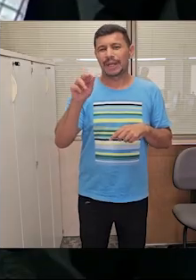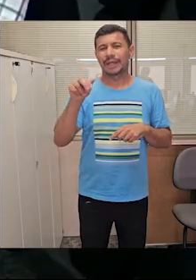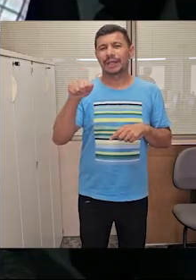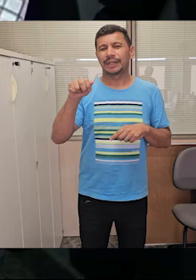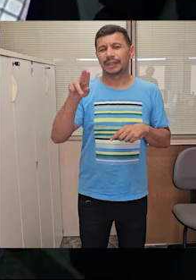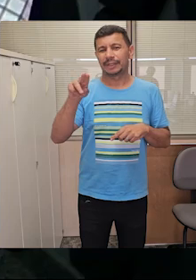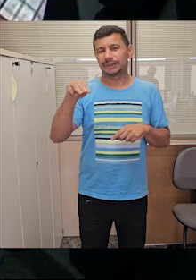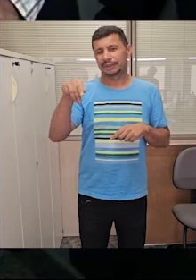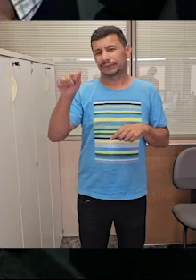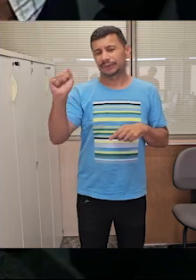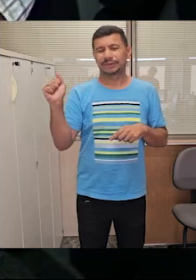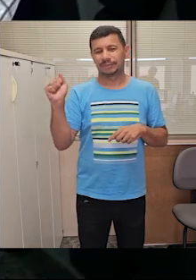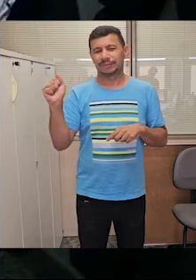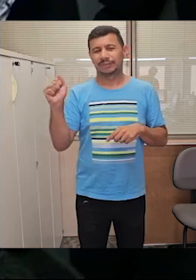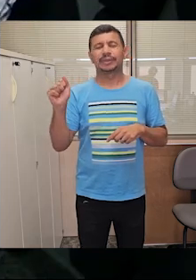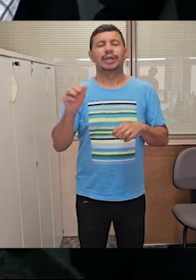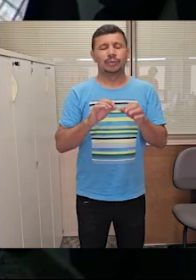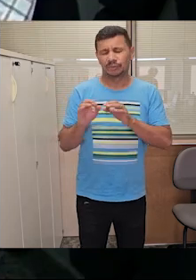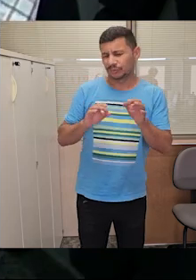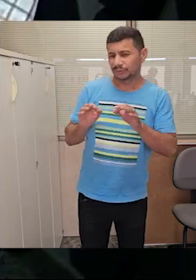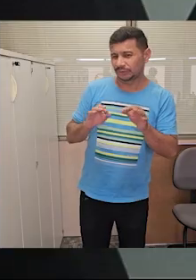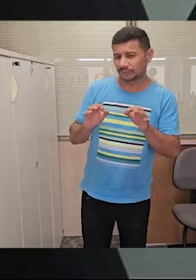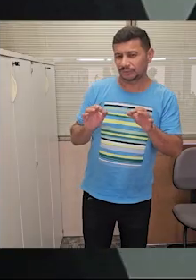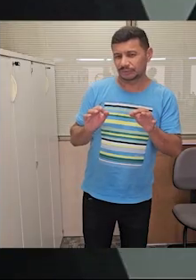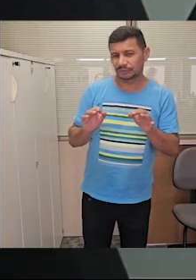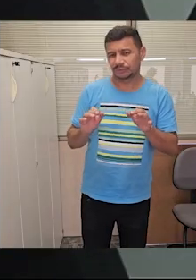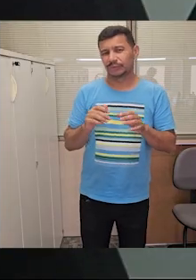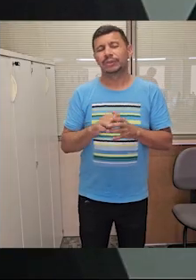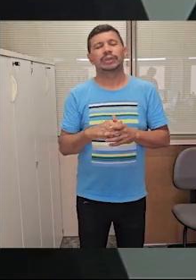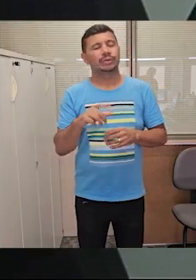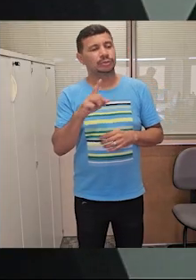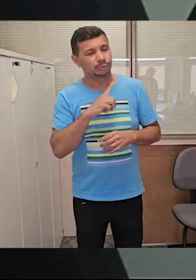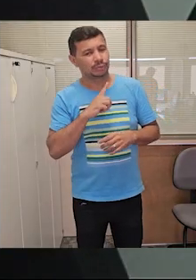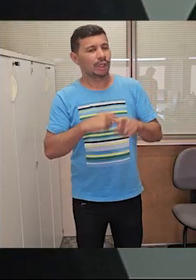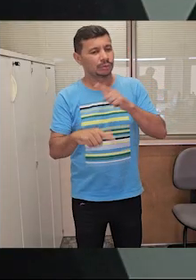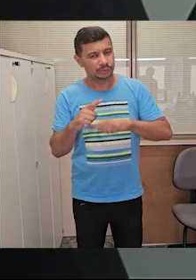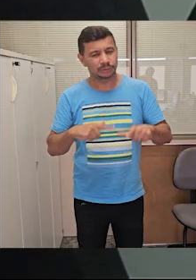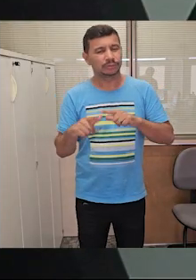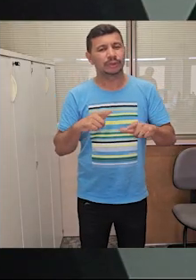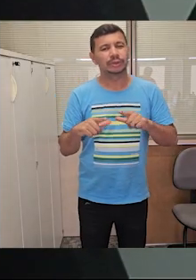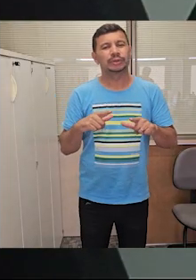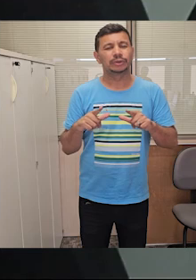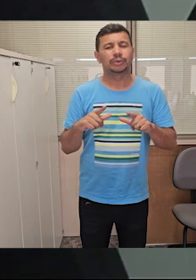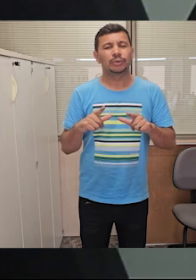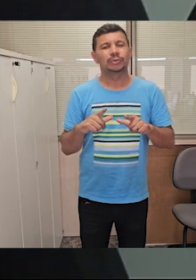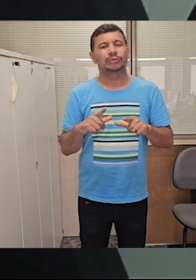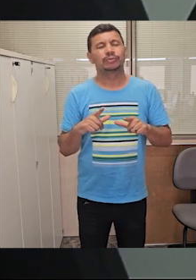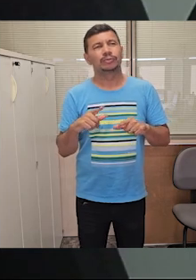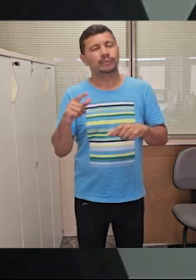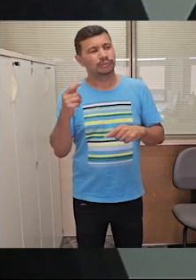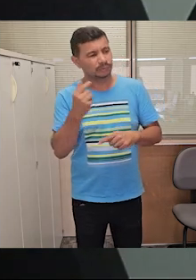menos. Pelo menos. Então, foi inteiramente cercada e os trabalhadores, então,